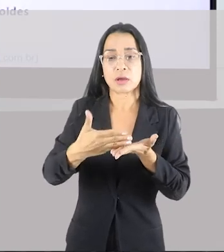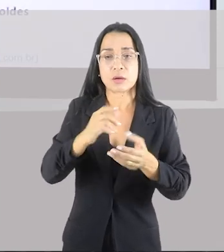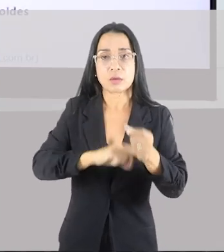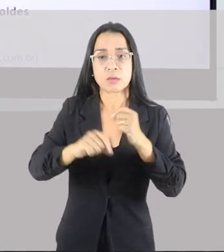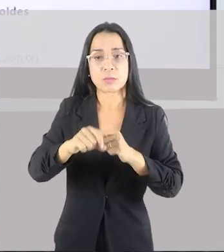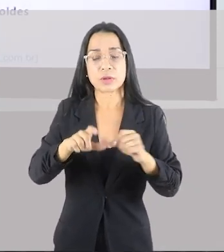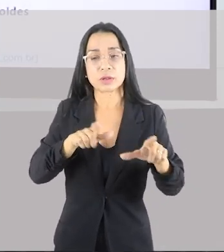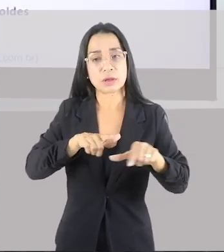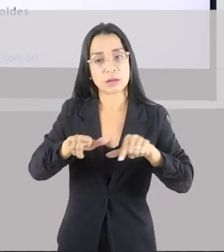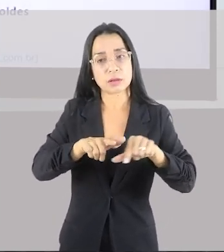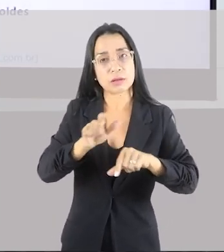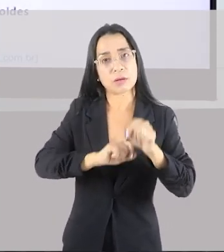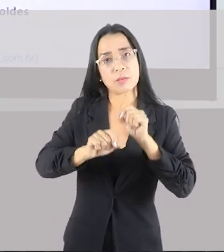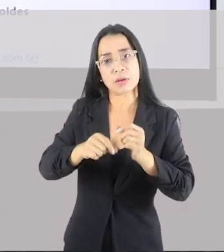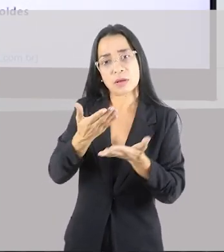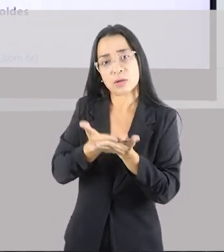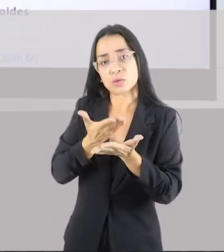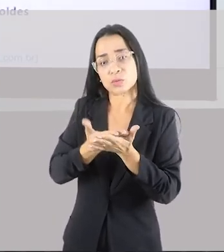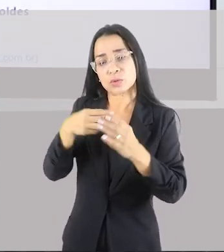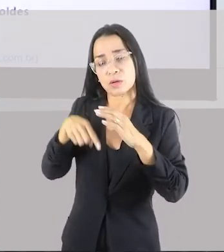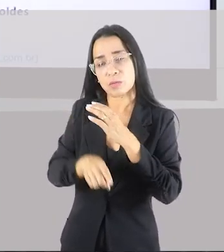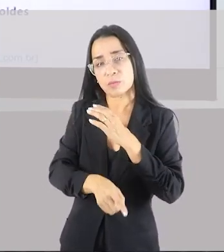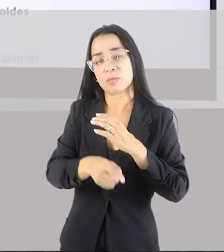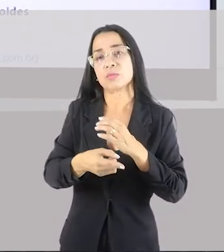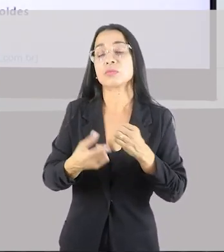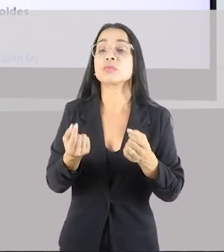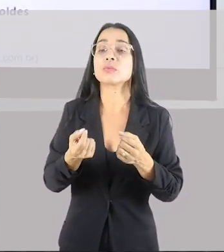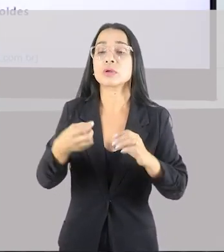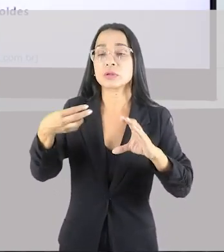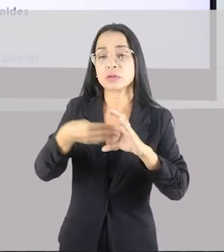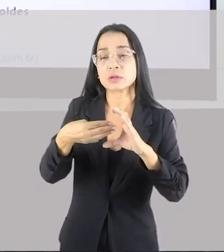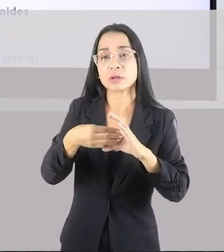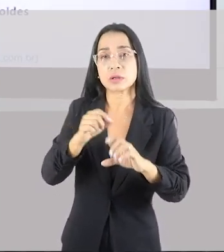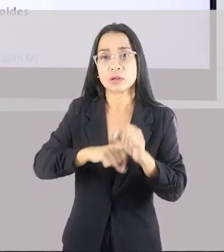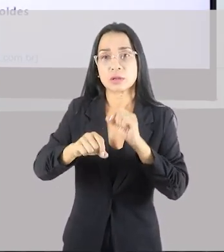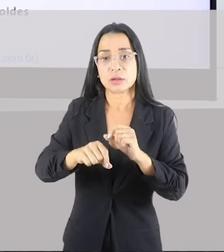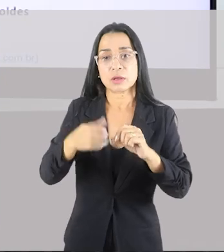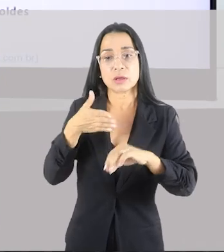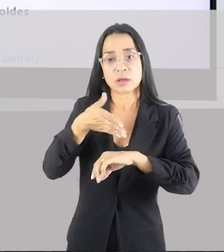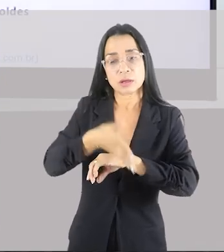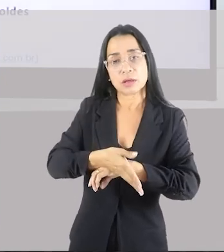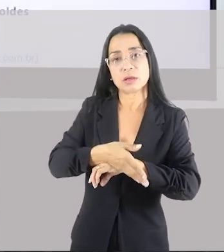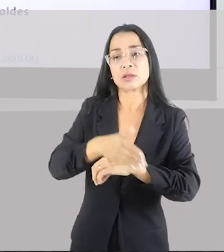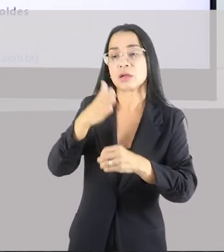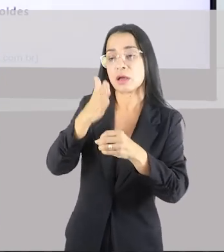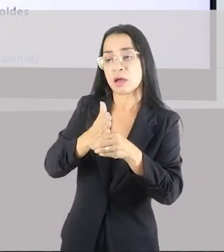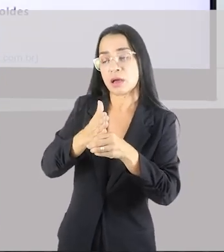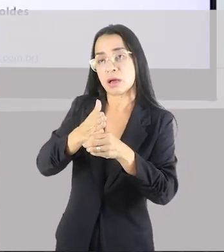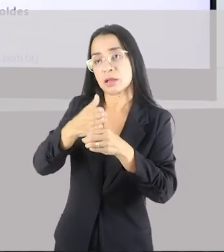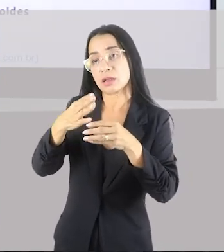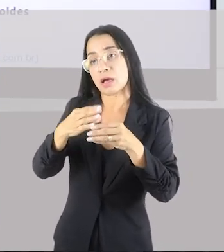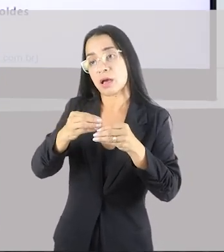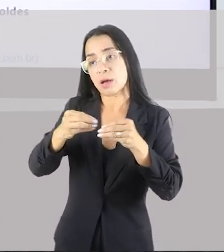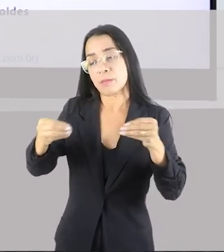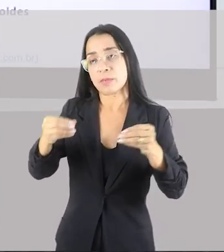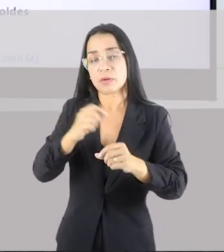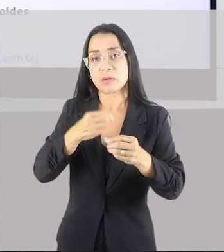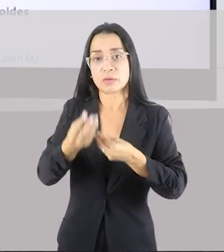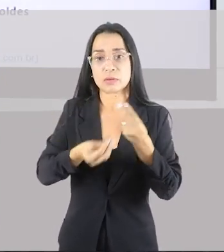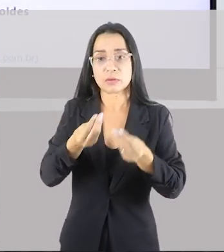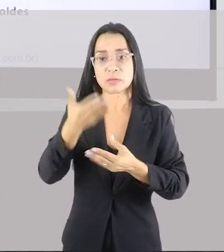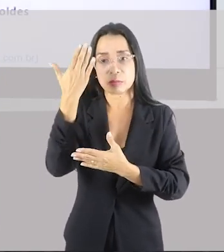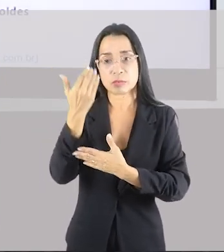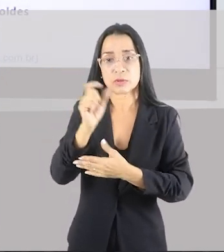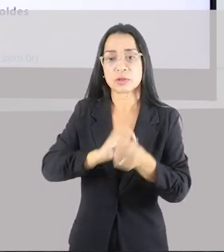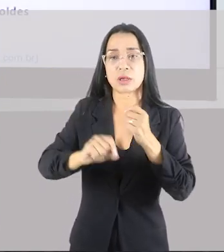a trabalhar mais a fundo com essa célula, tá certo? Ela vai entrar na meiose e como você, né, aí